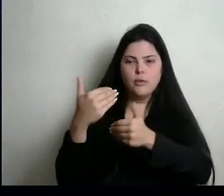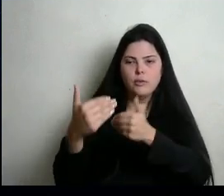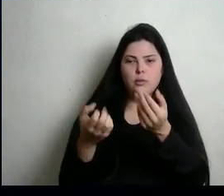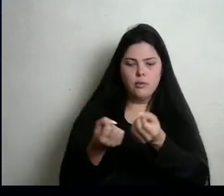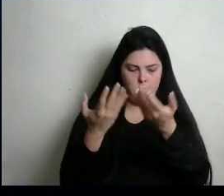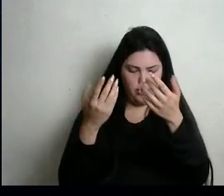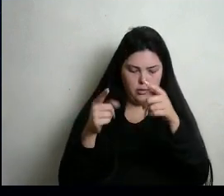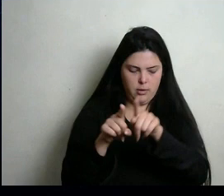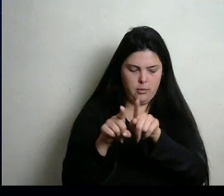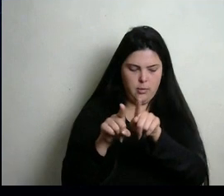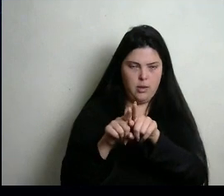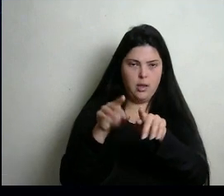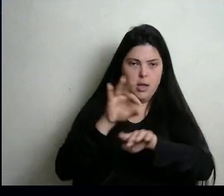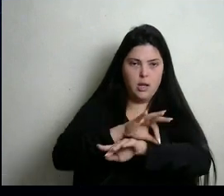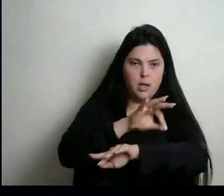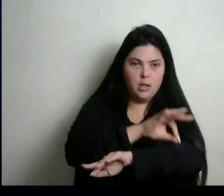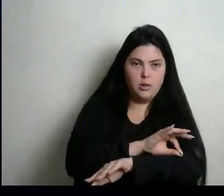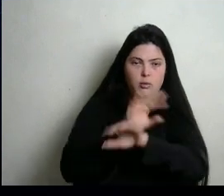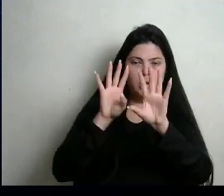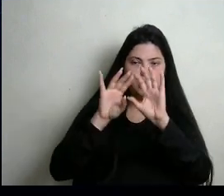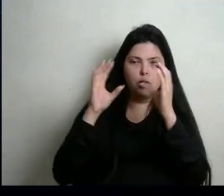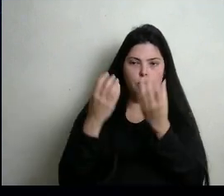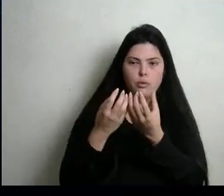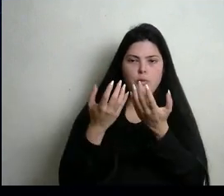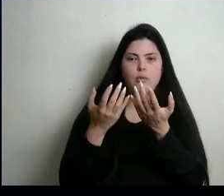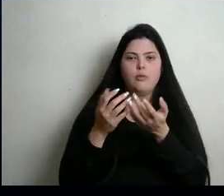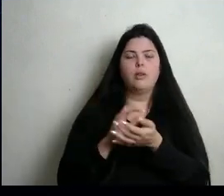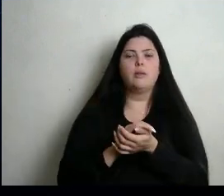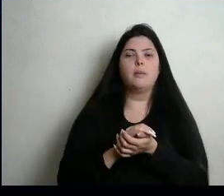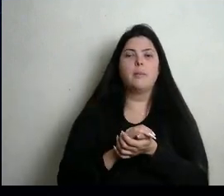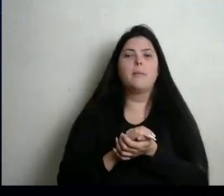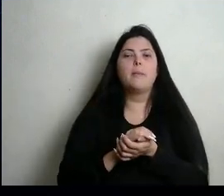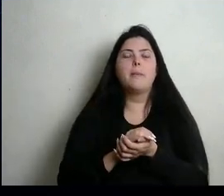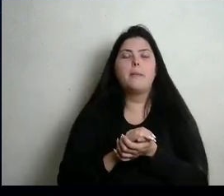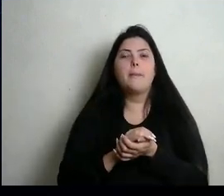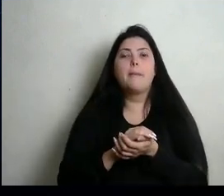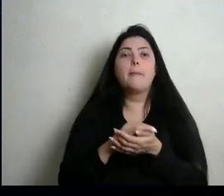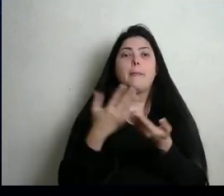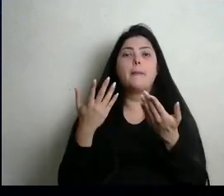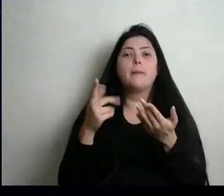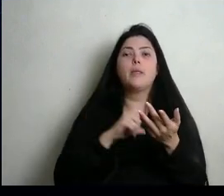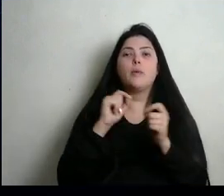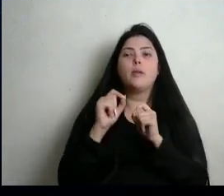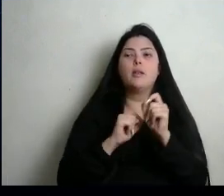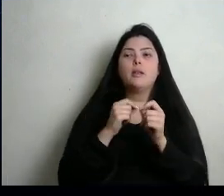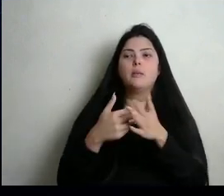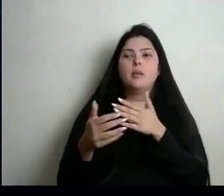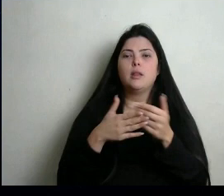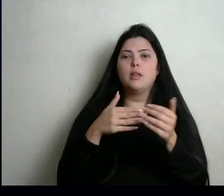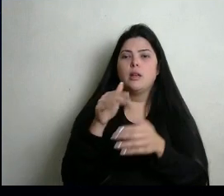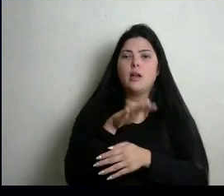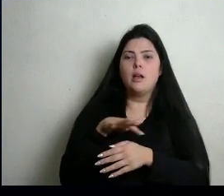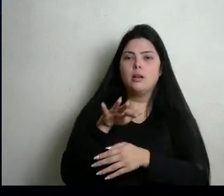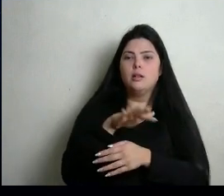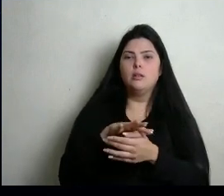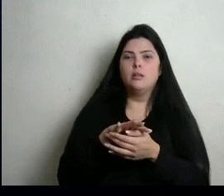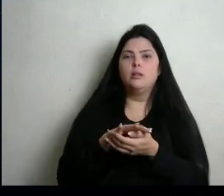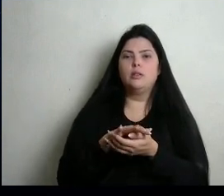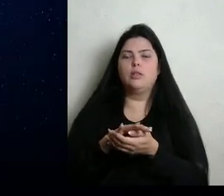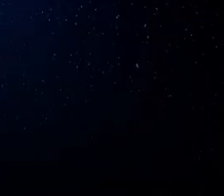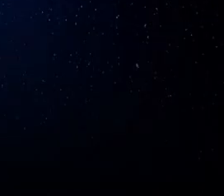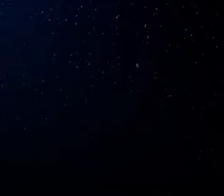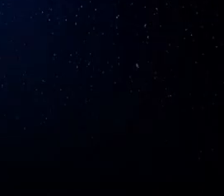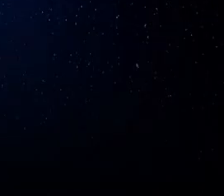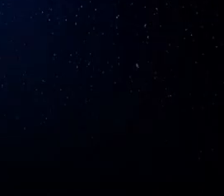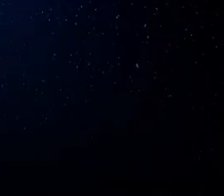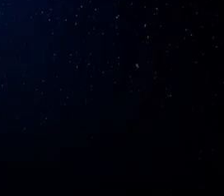arquiteturas de cloud native, e isso ocupa hoje, independente aqui da área de especialidade, boa